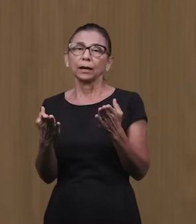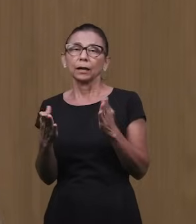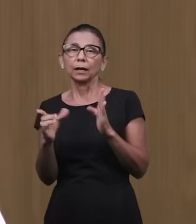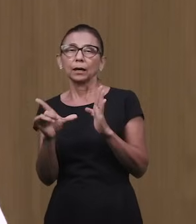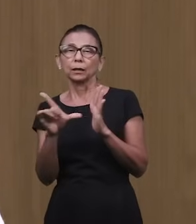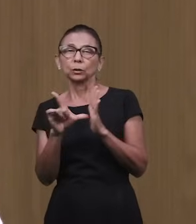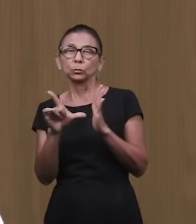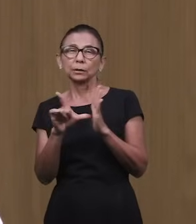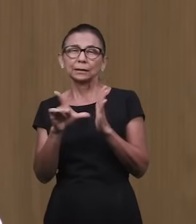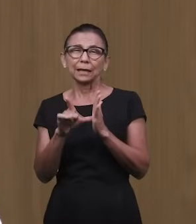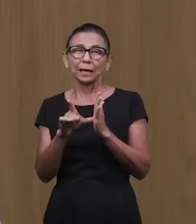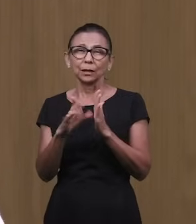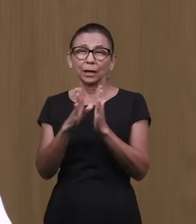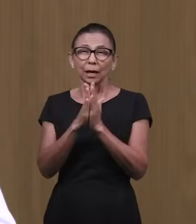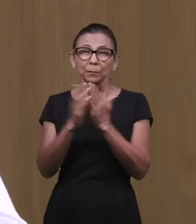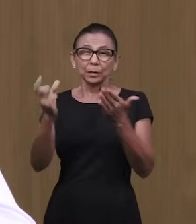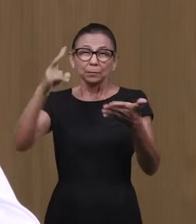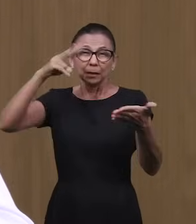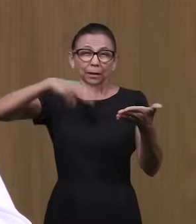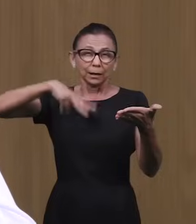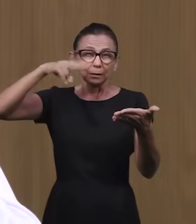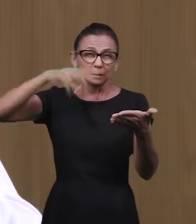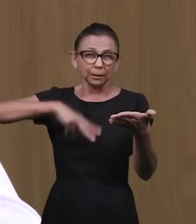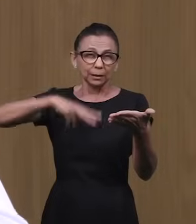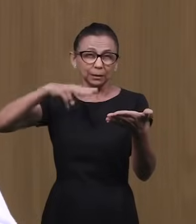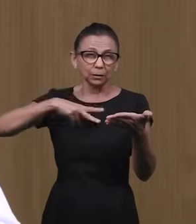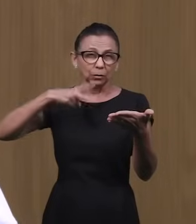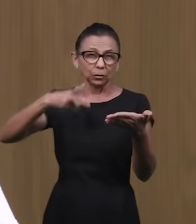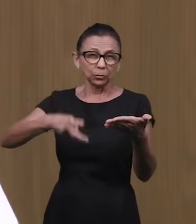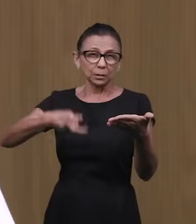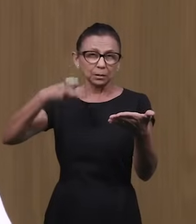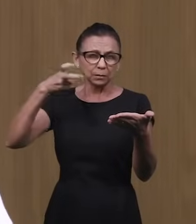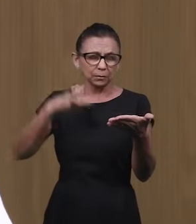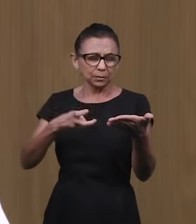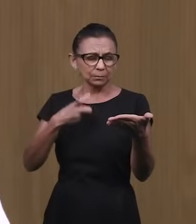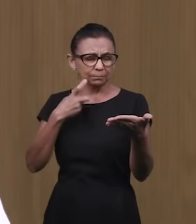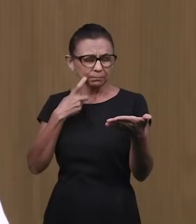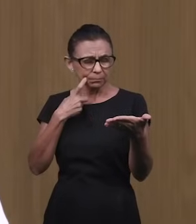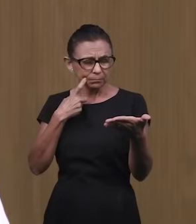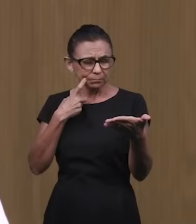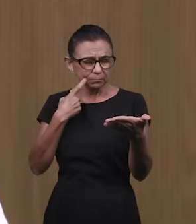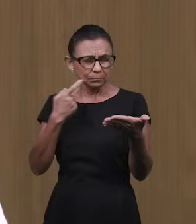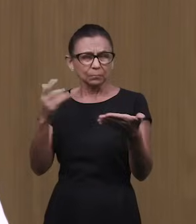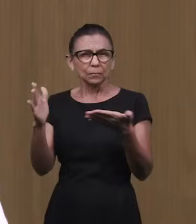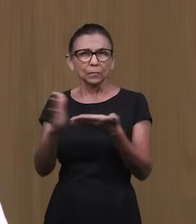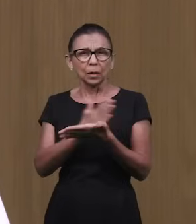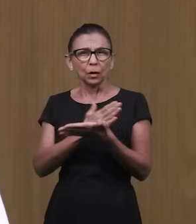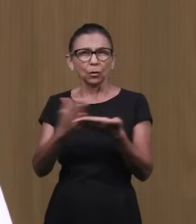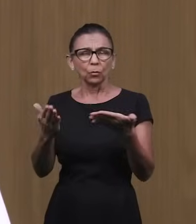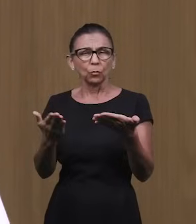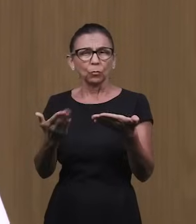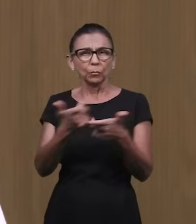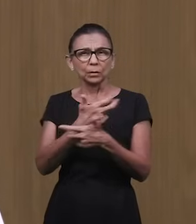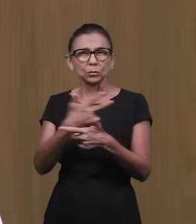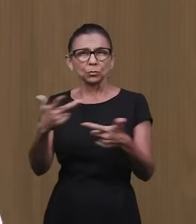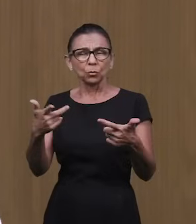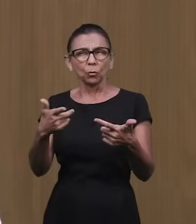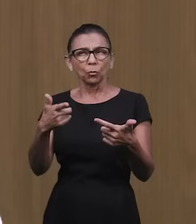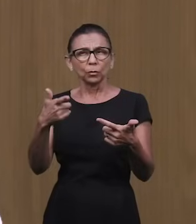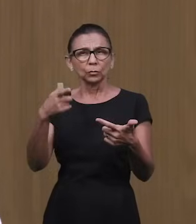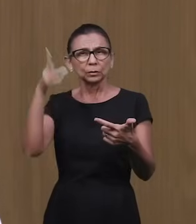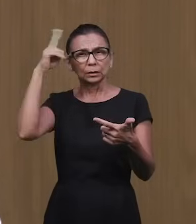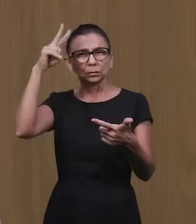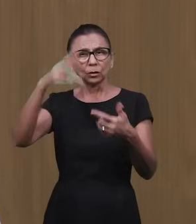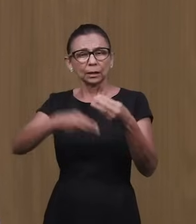igreja. E o que ele identifica como bíblico é, de fato, o batismo